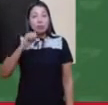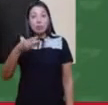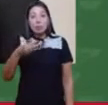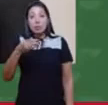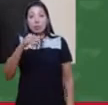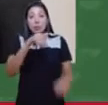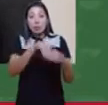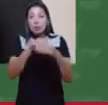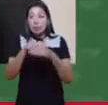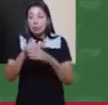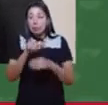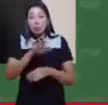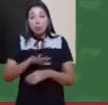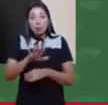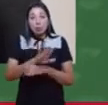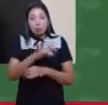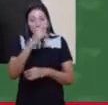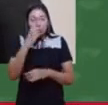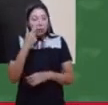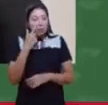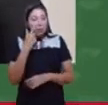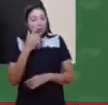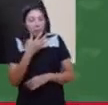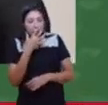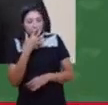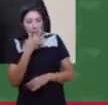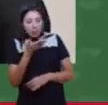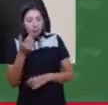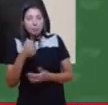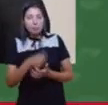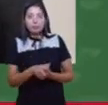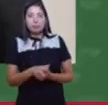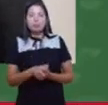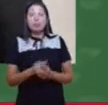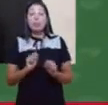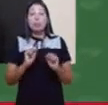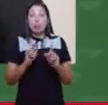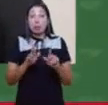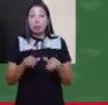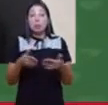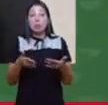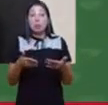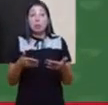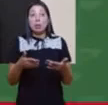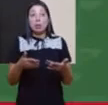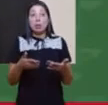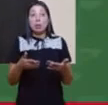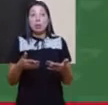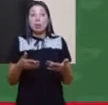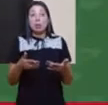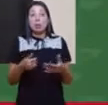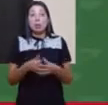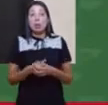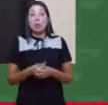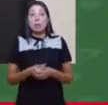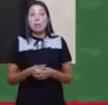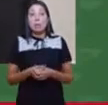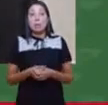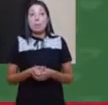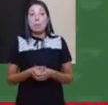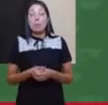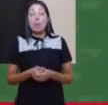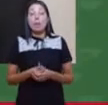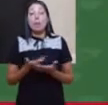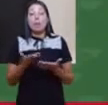zonas eleitorais. É quem apura atualmente. Bom, quem passará na deles